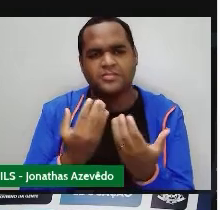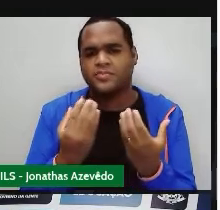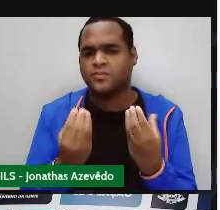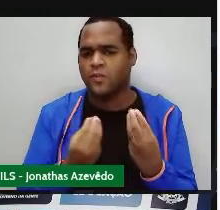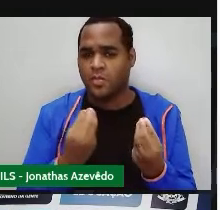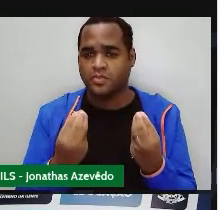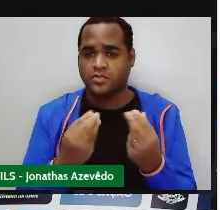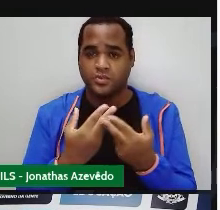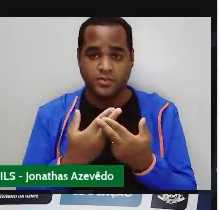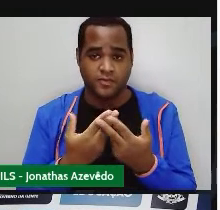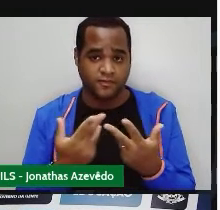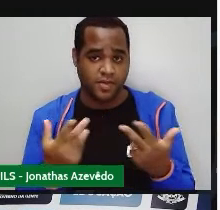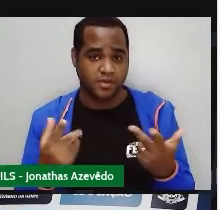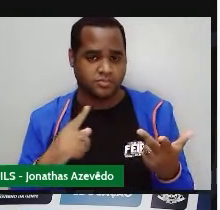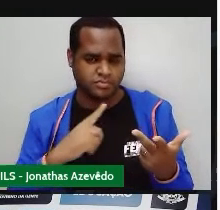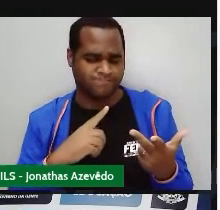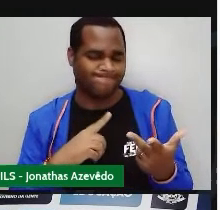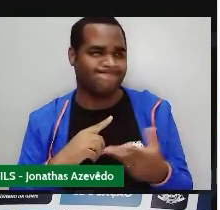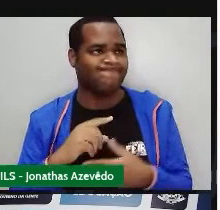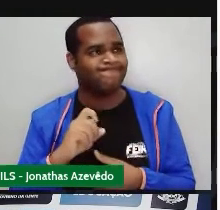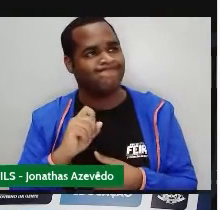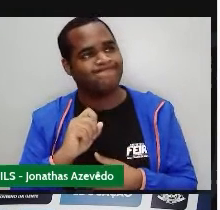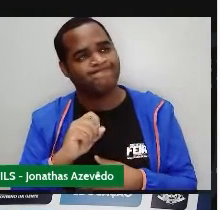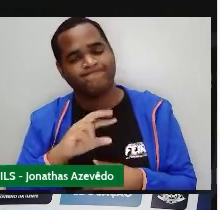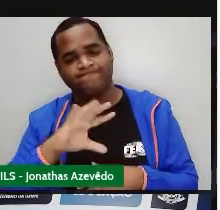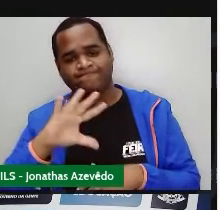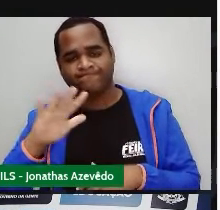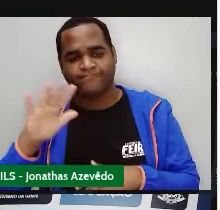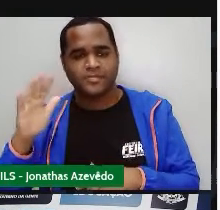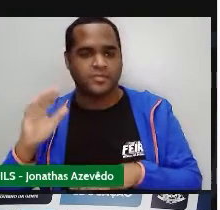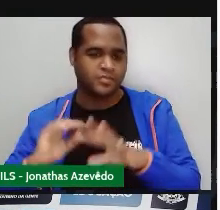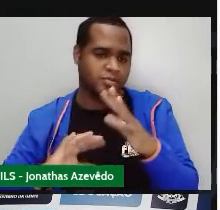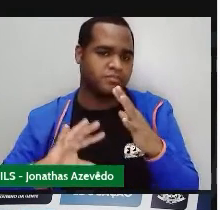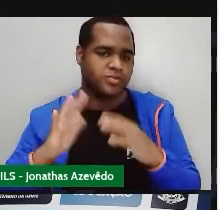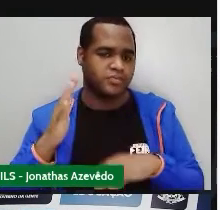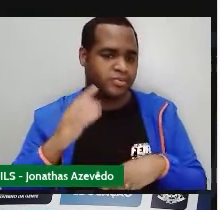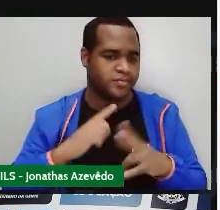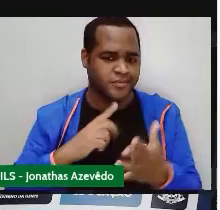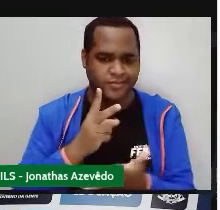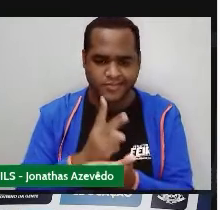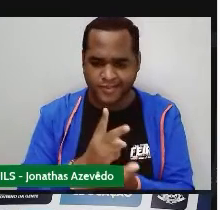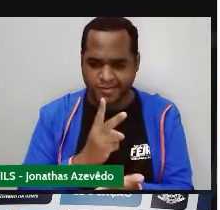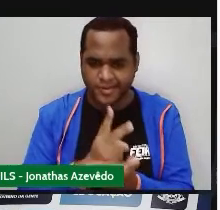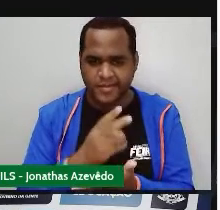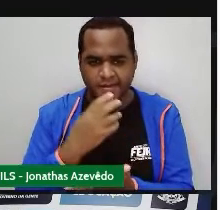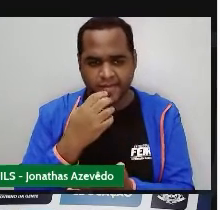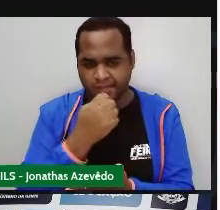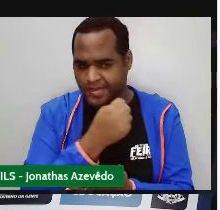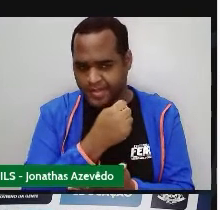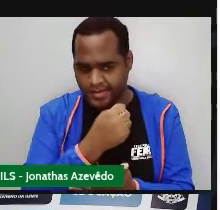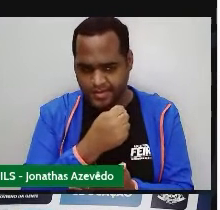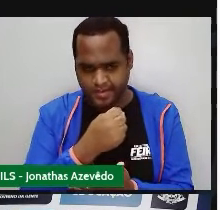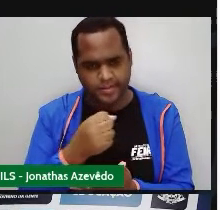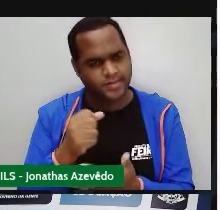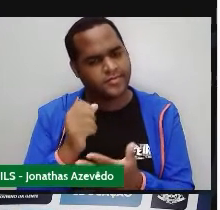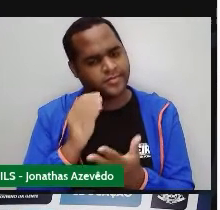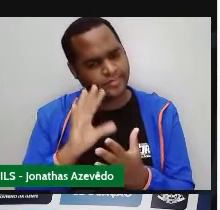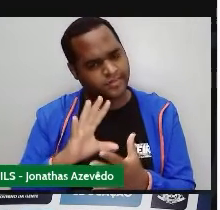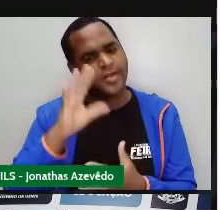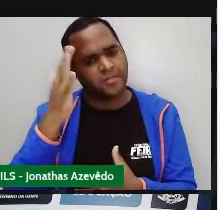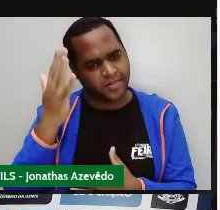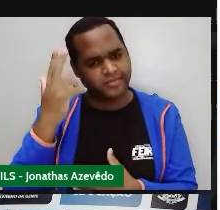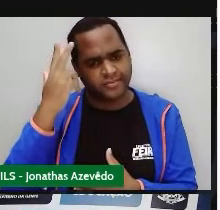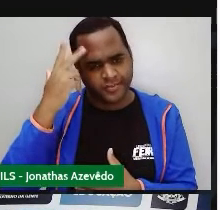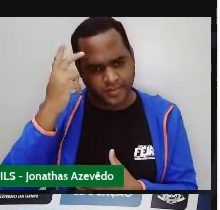situações questões que nem sempre são solucionados de modo rápido isso acontece sim